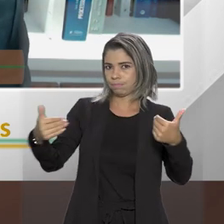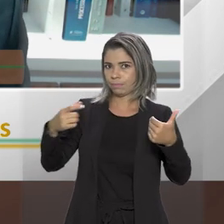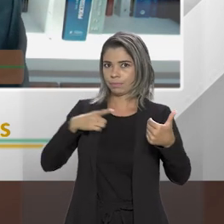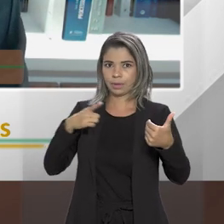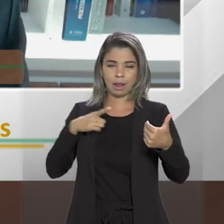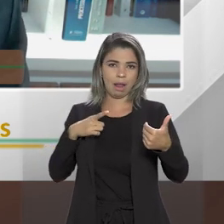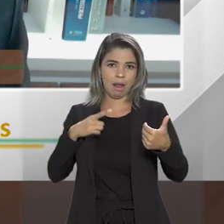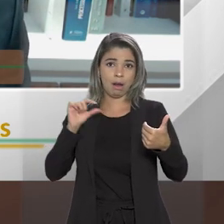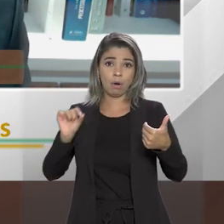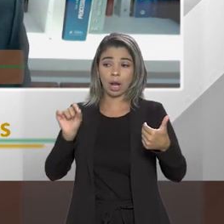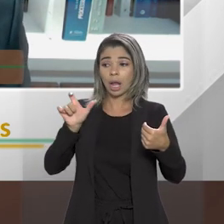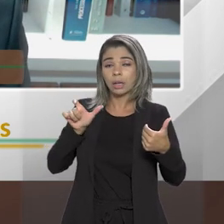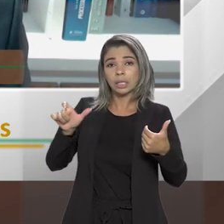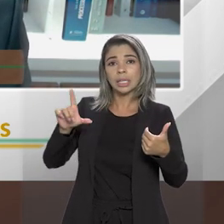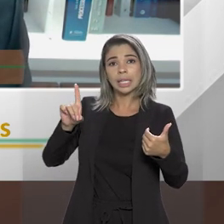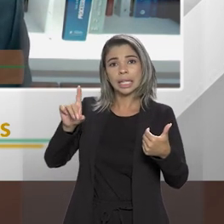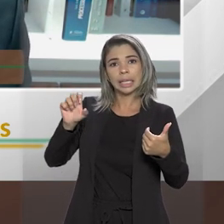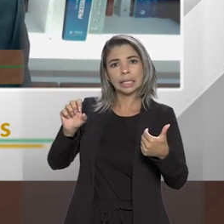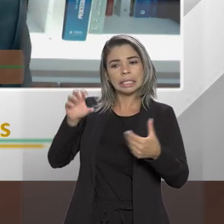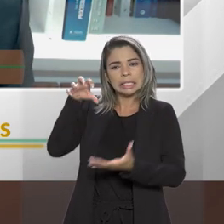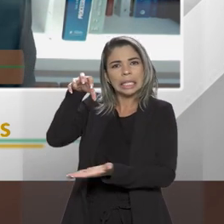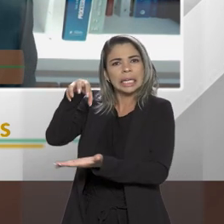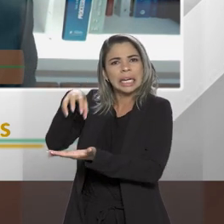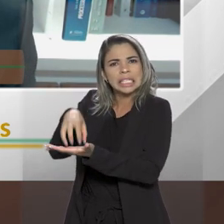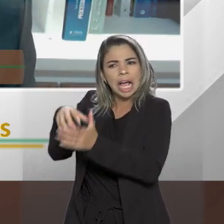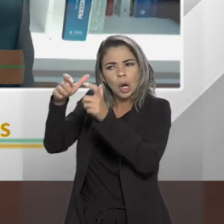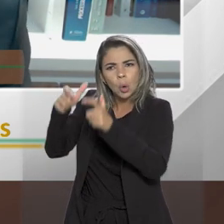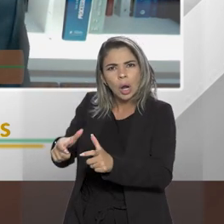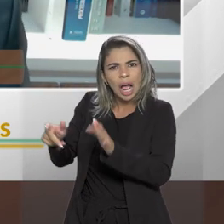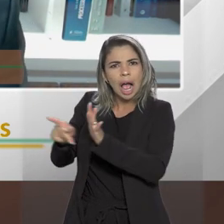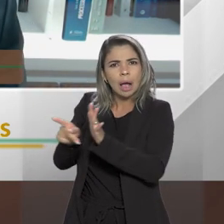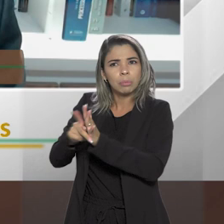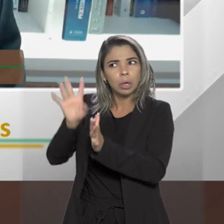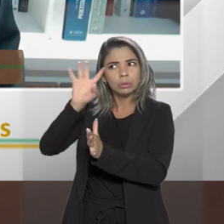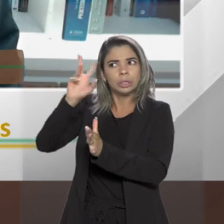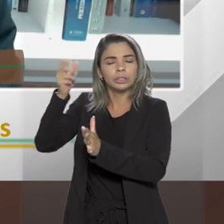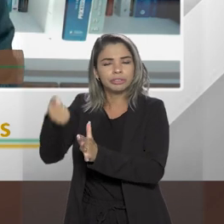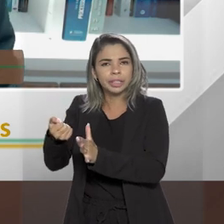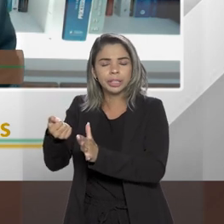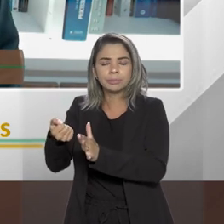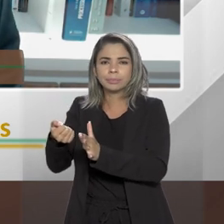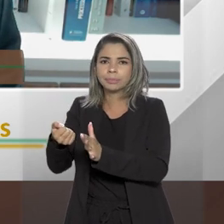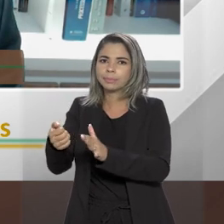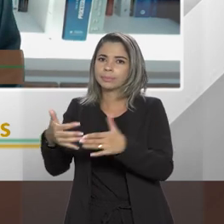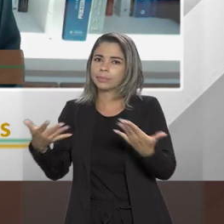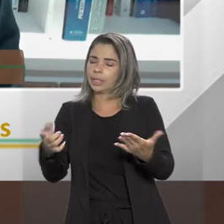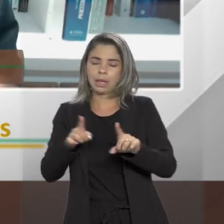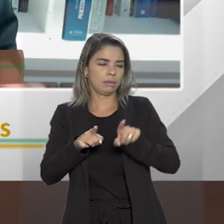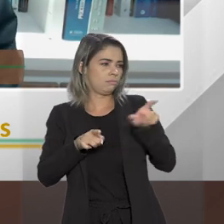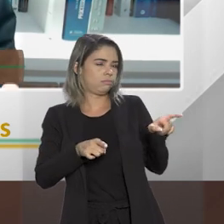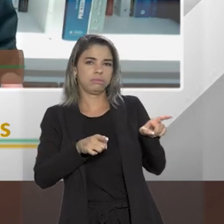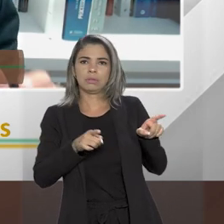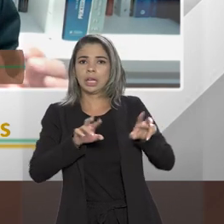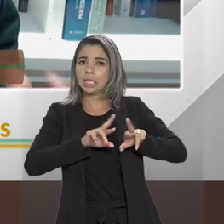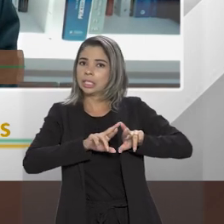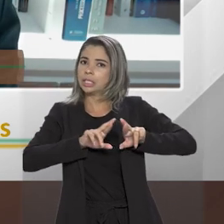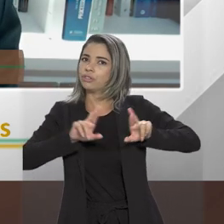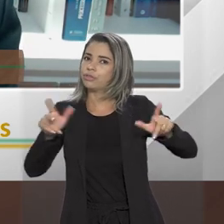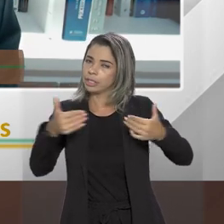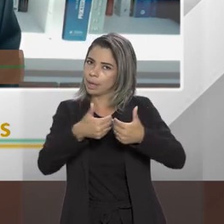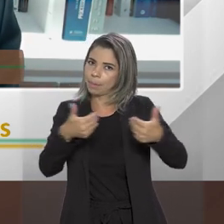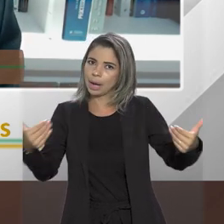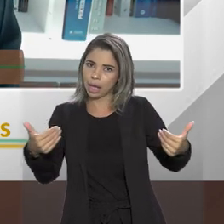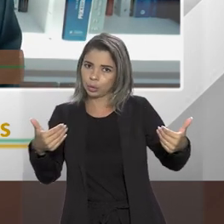são espécies a descentralização, a desjudicialização e a desjurisdicionalização. E eu